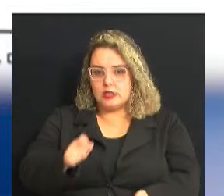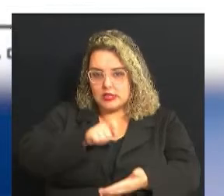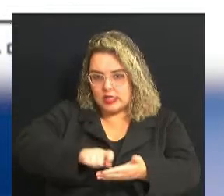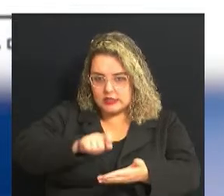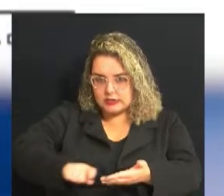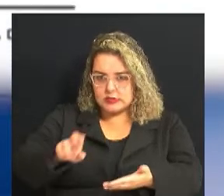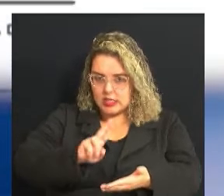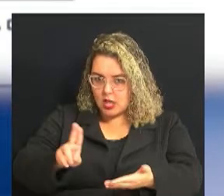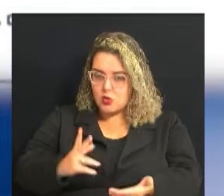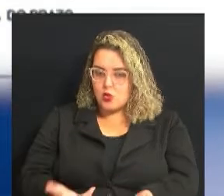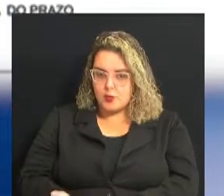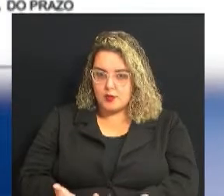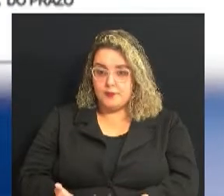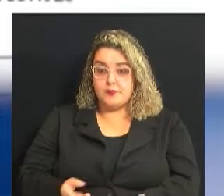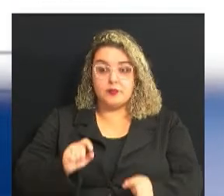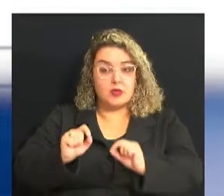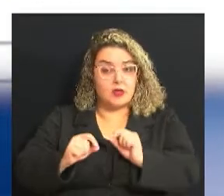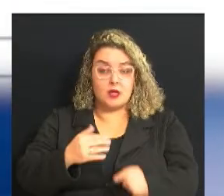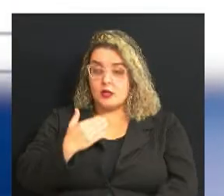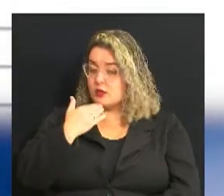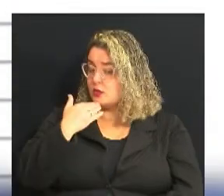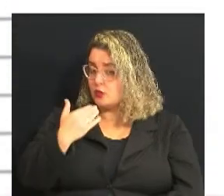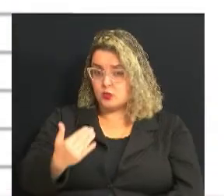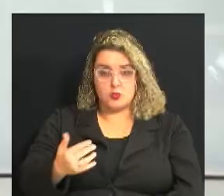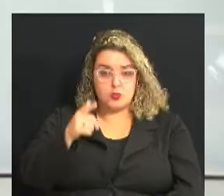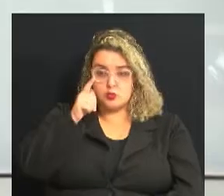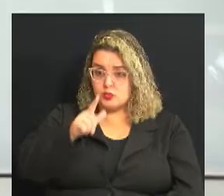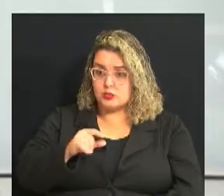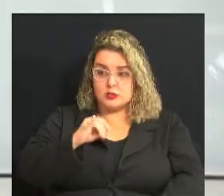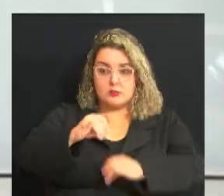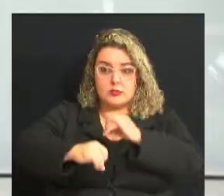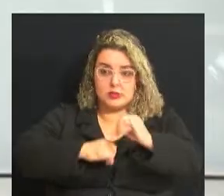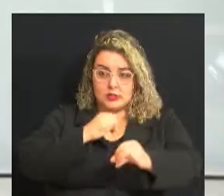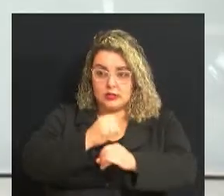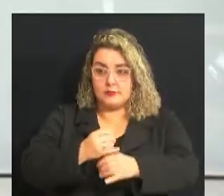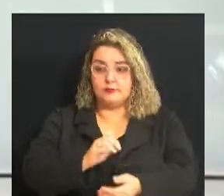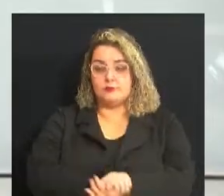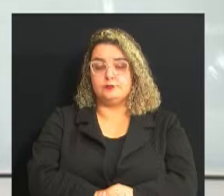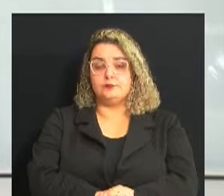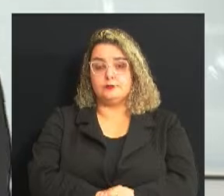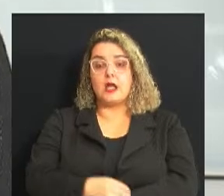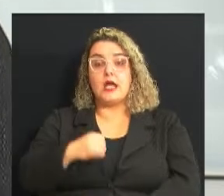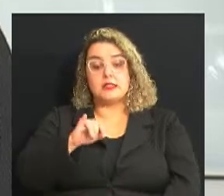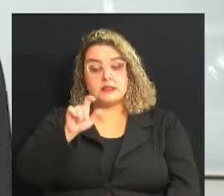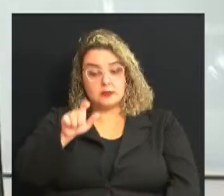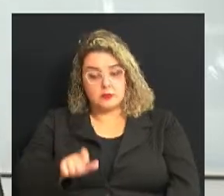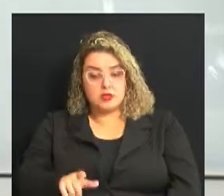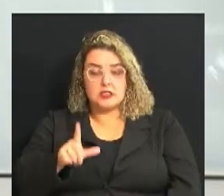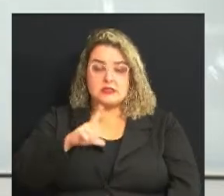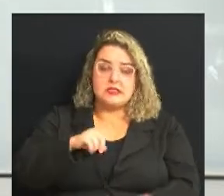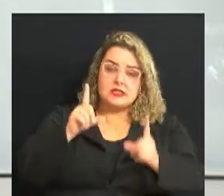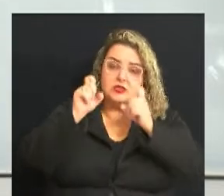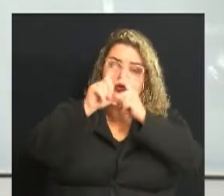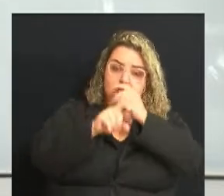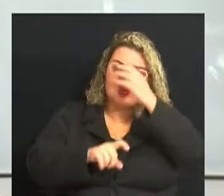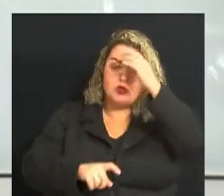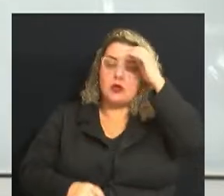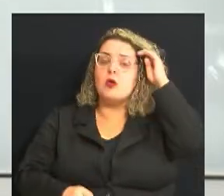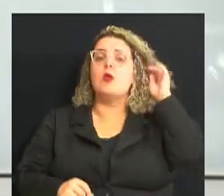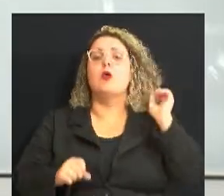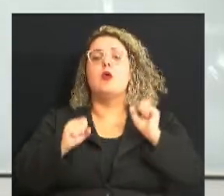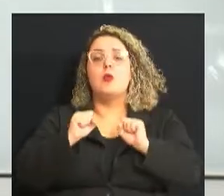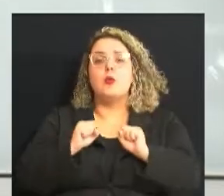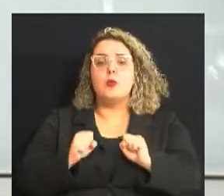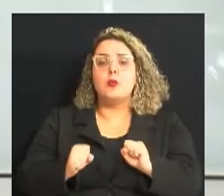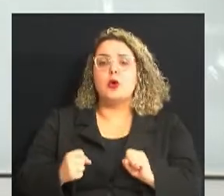não conseguir fazer a solicitação pela internet. Caso a pessoa tenha dificuldade, ele pode comparecer